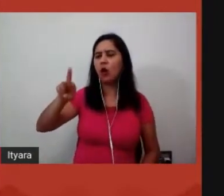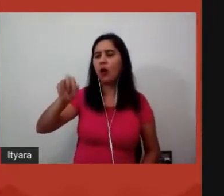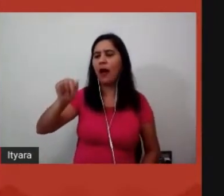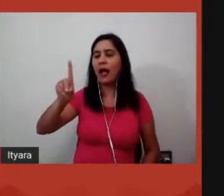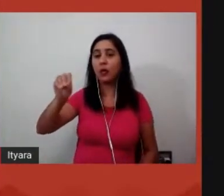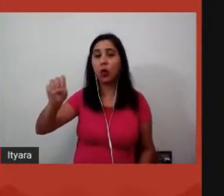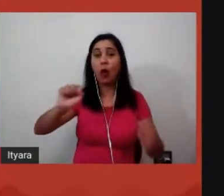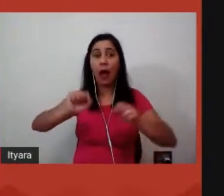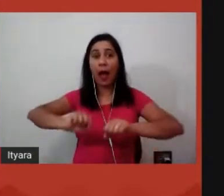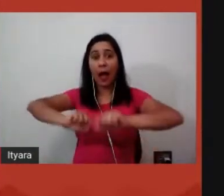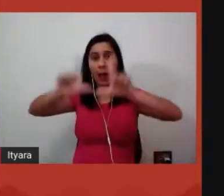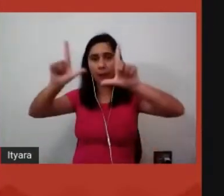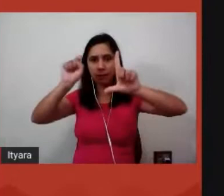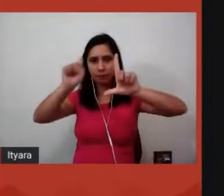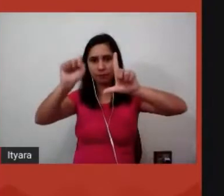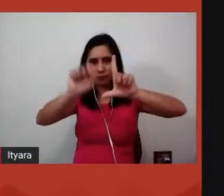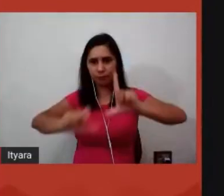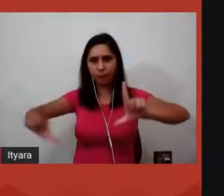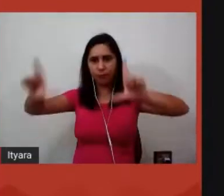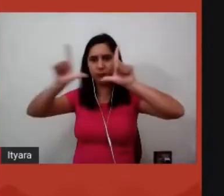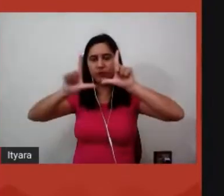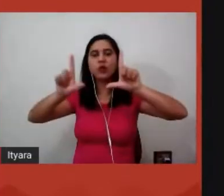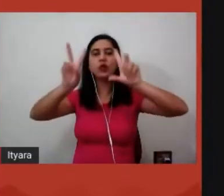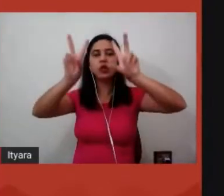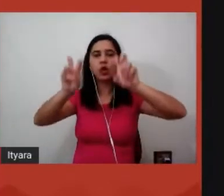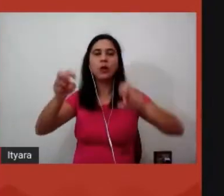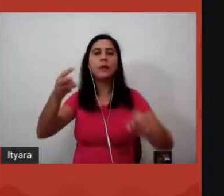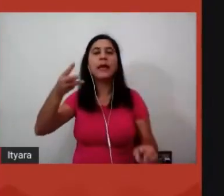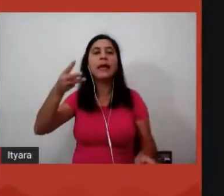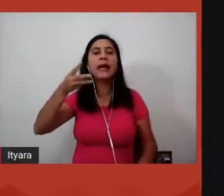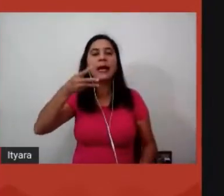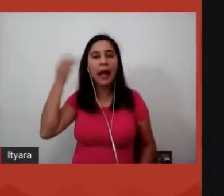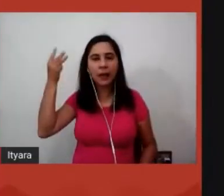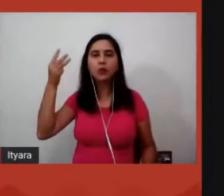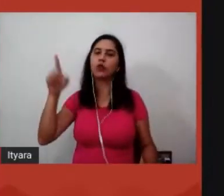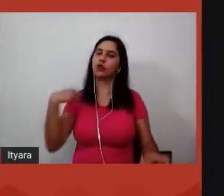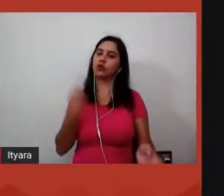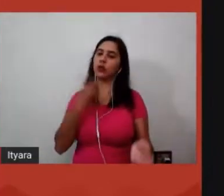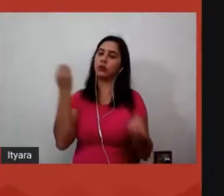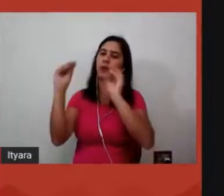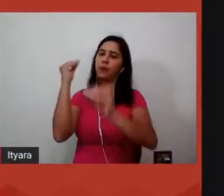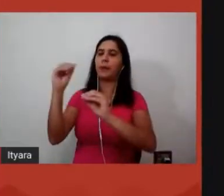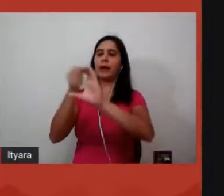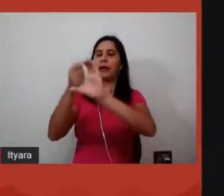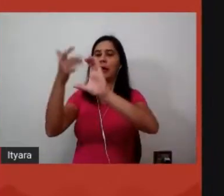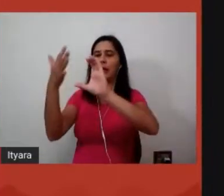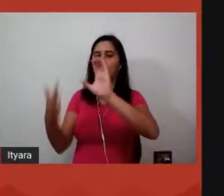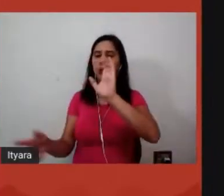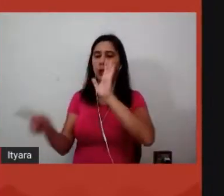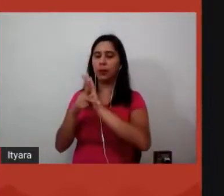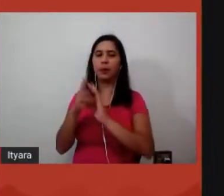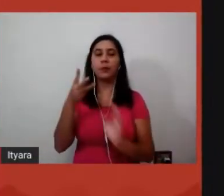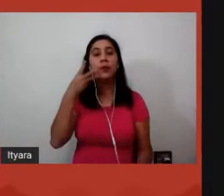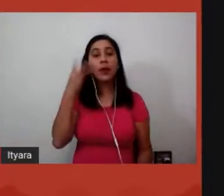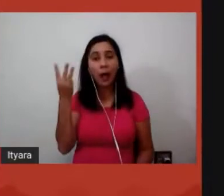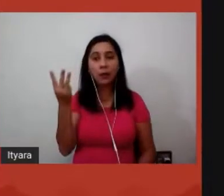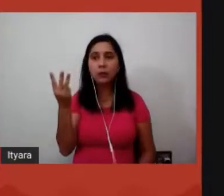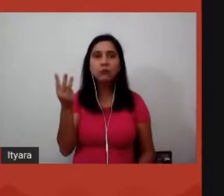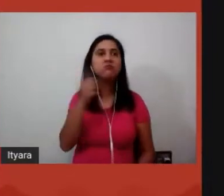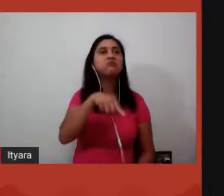para nós. E aí a gente põe características dos gatos. O que vocês acham?